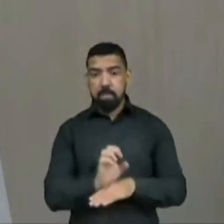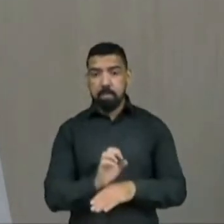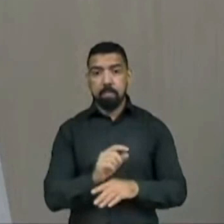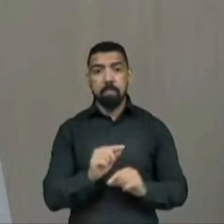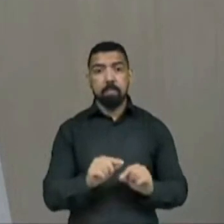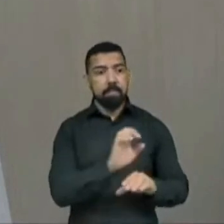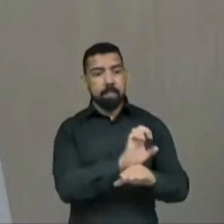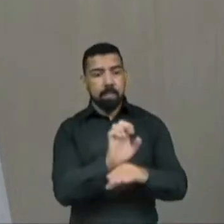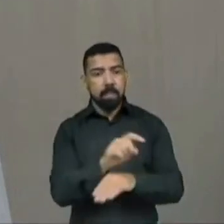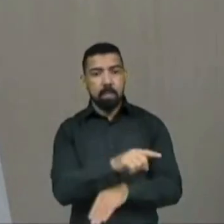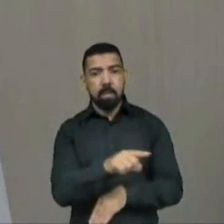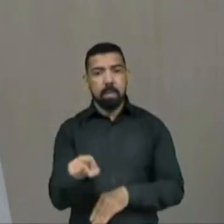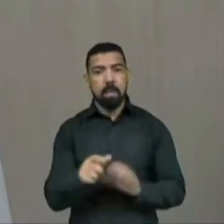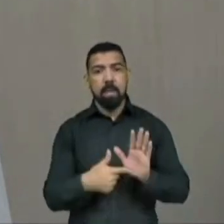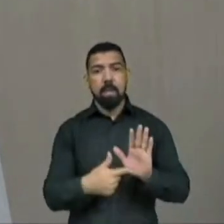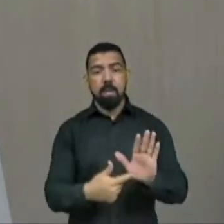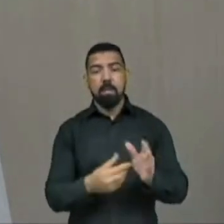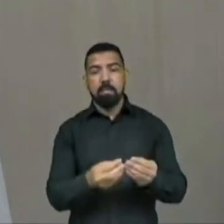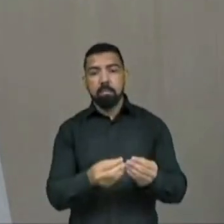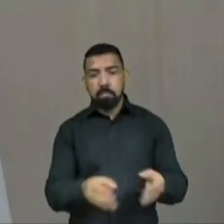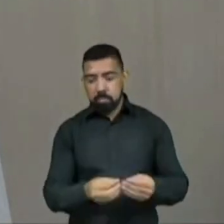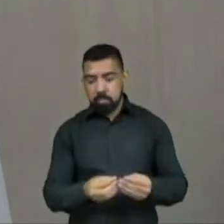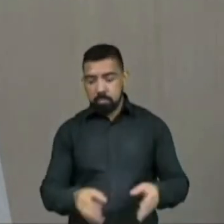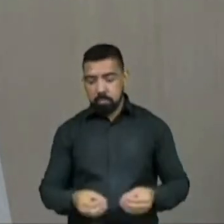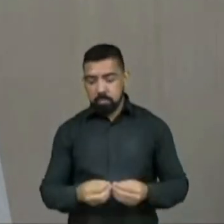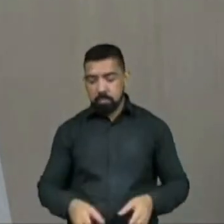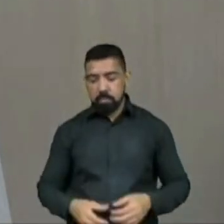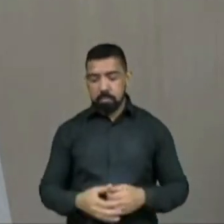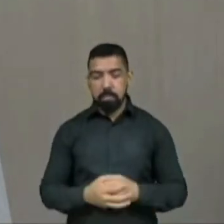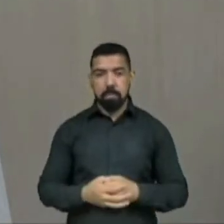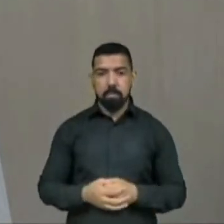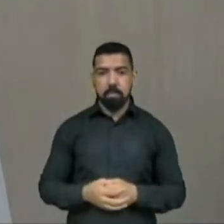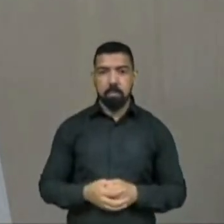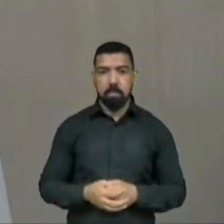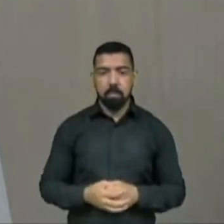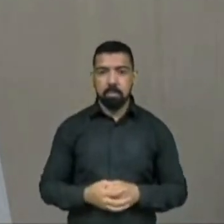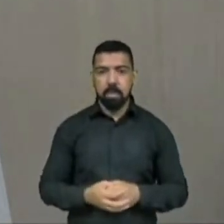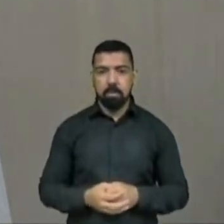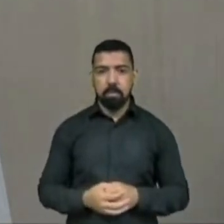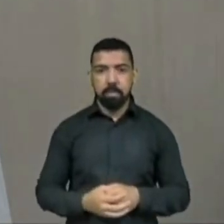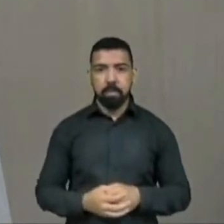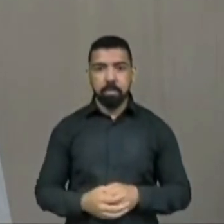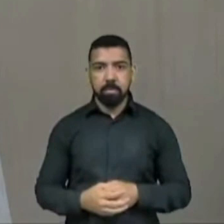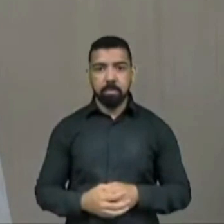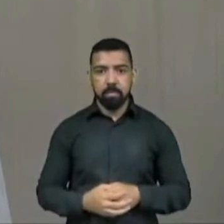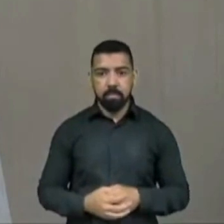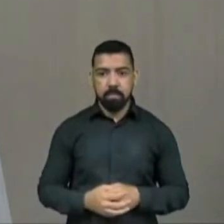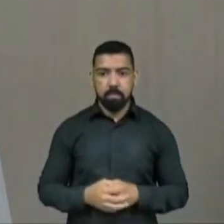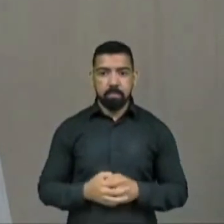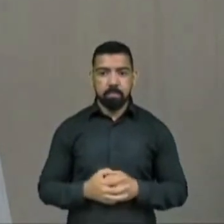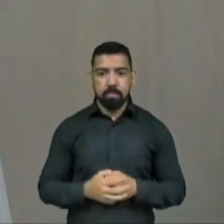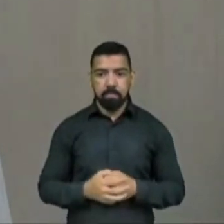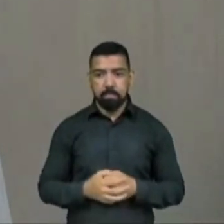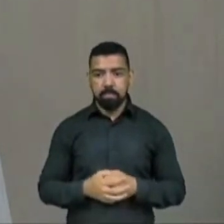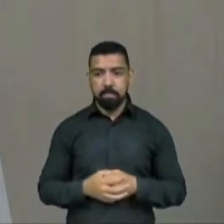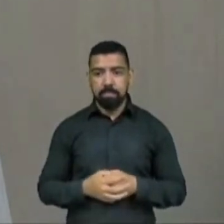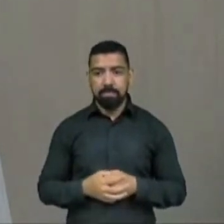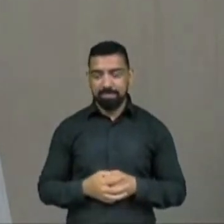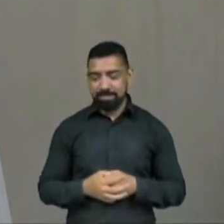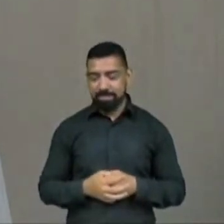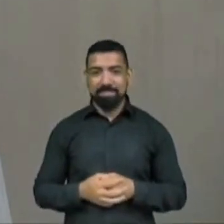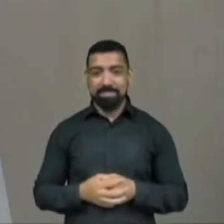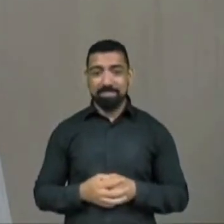que apresentassem a perda. Sabe qual era o detalhe? O detalhe, presidente, é que o Estado precisava aderir a esse plano